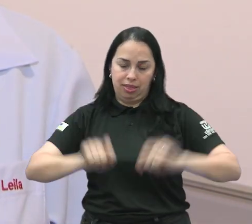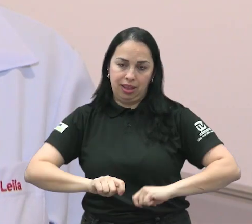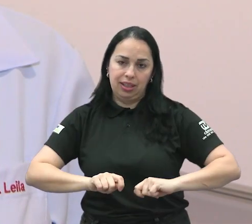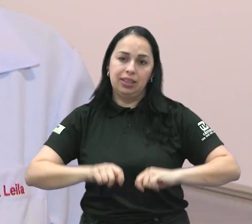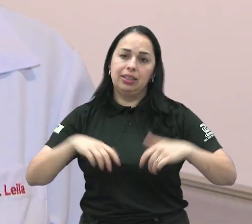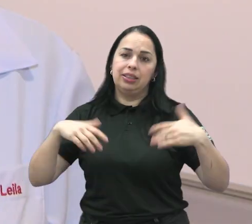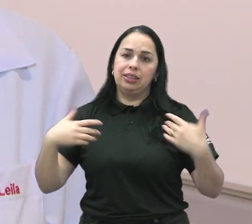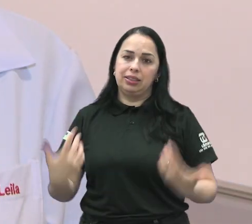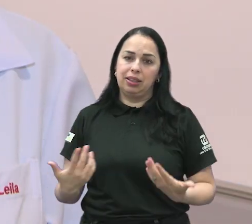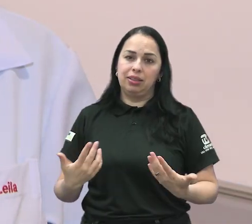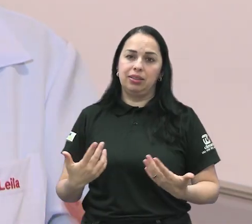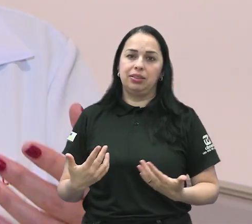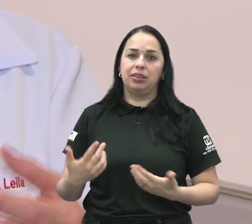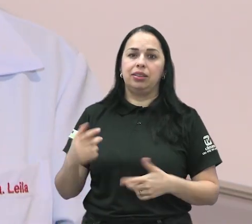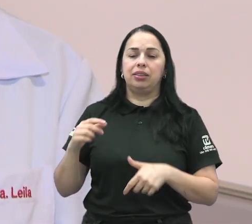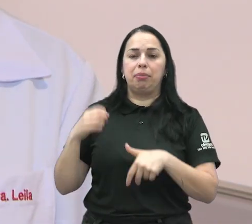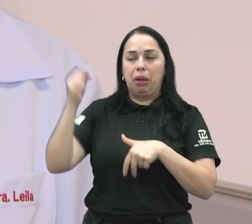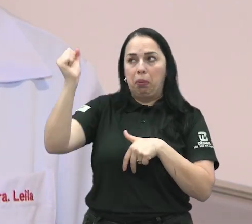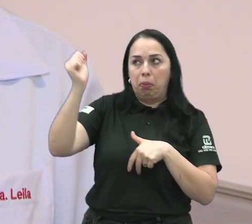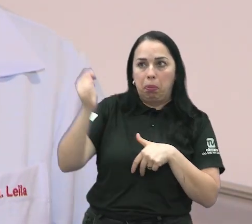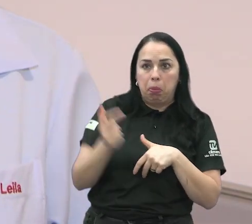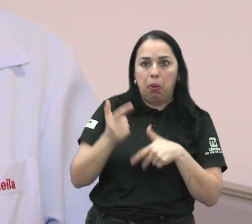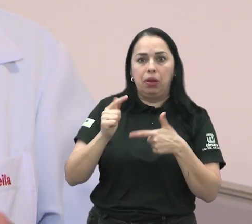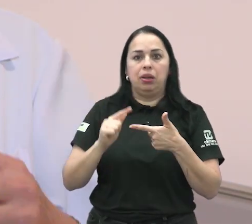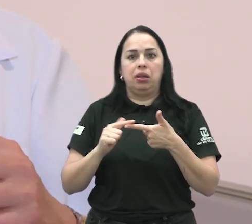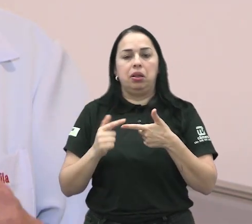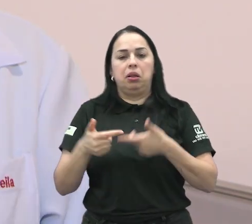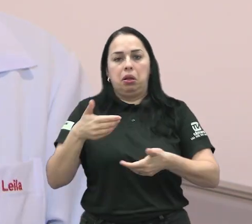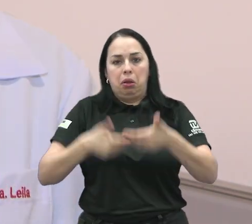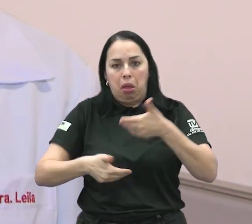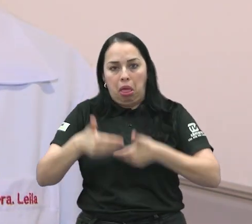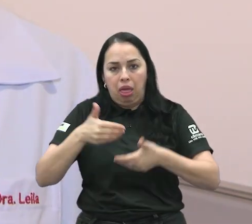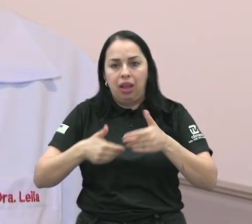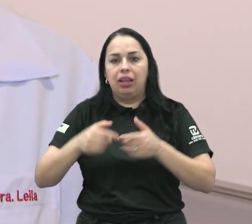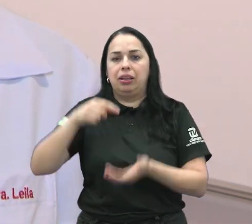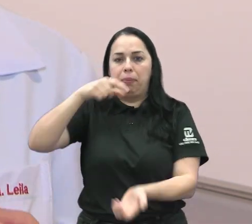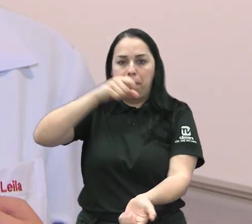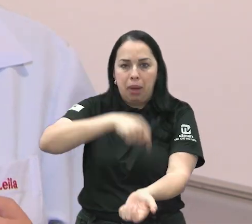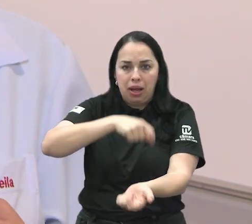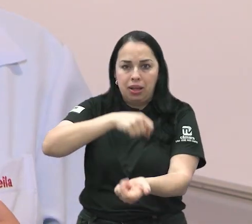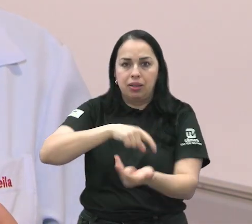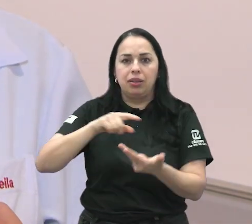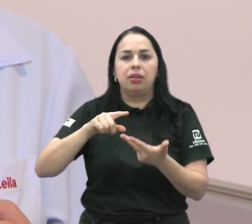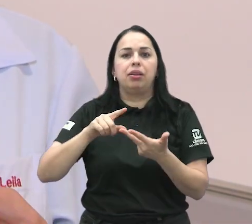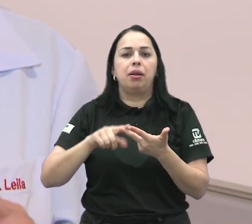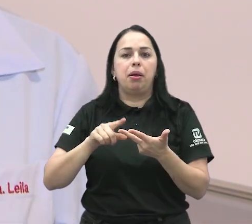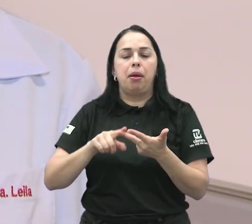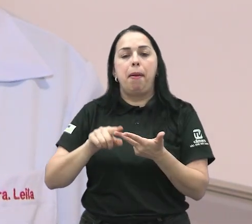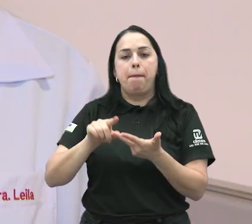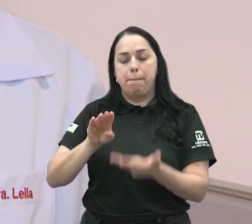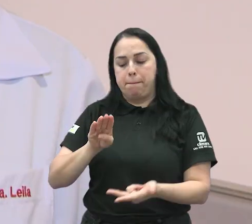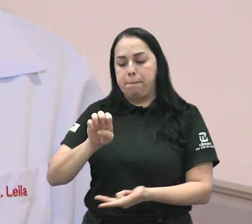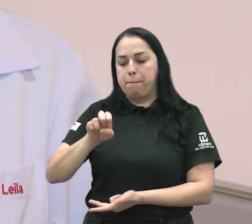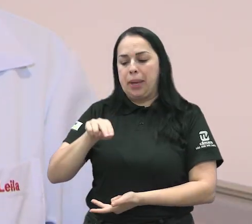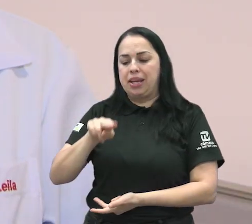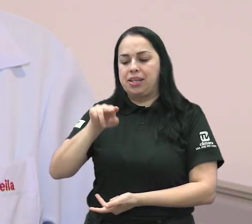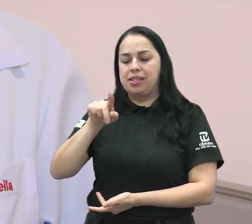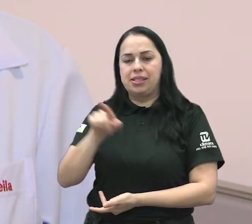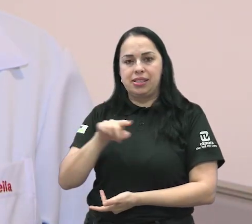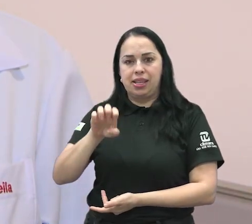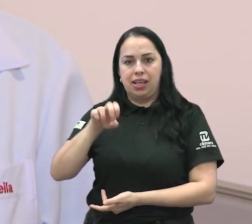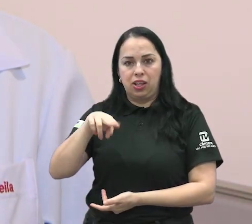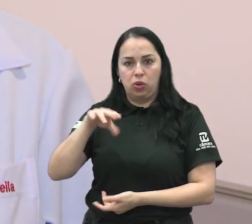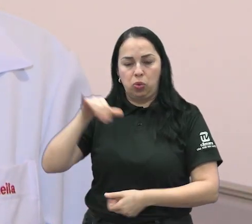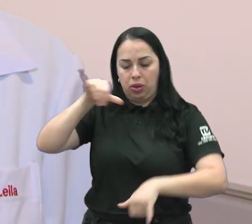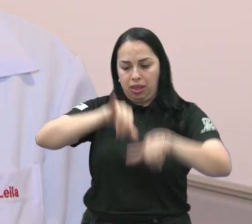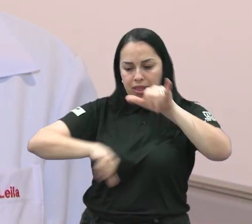do sistema linfático, né? Então, radiação ionizante, quimioterapia prévia, benzeno, que é uma